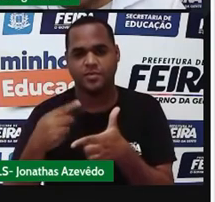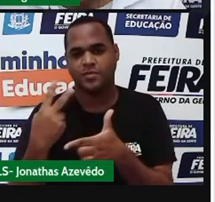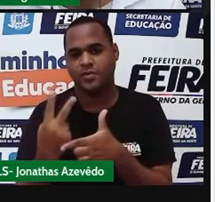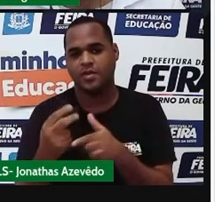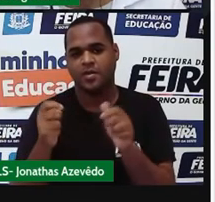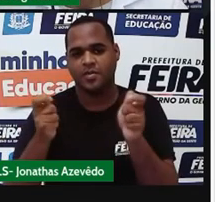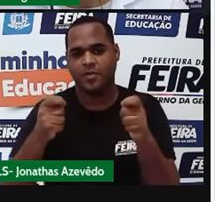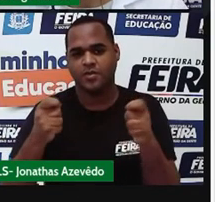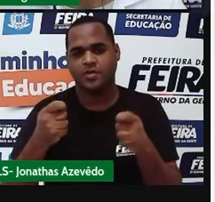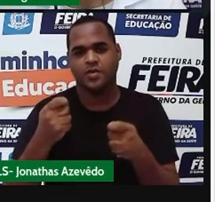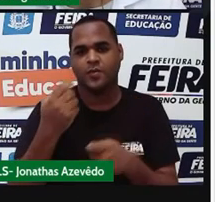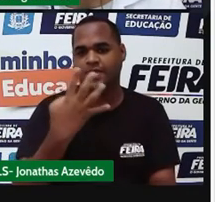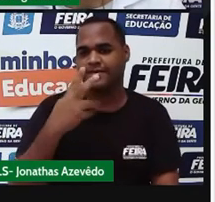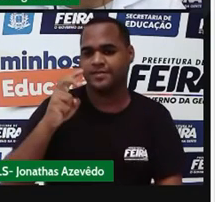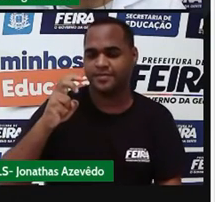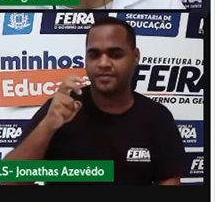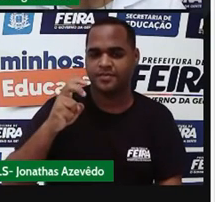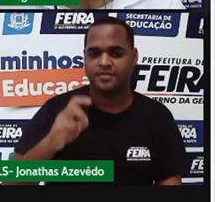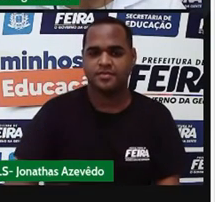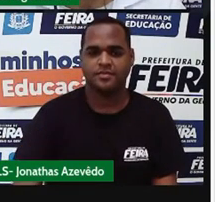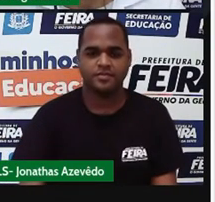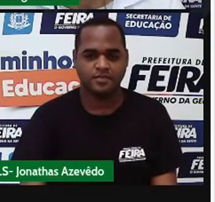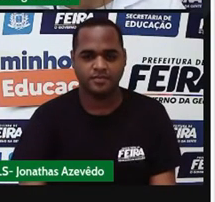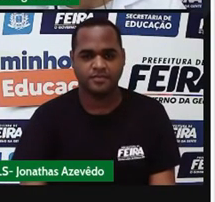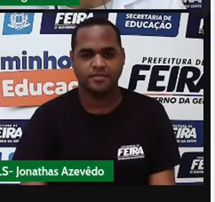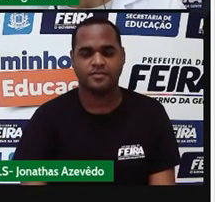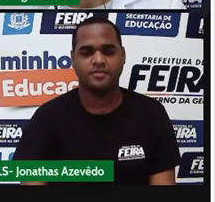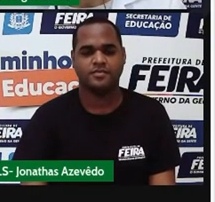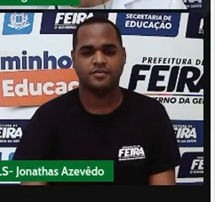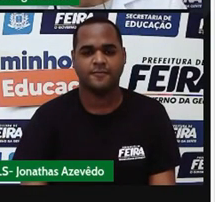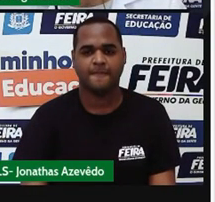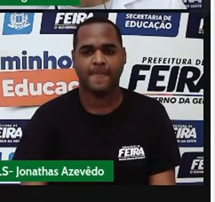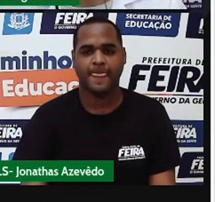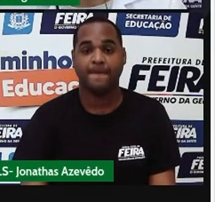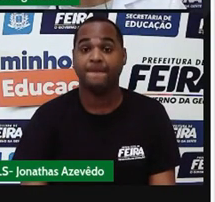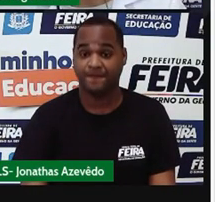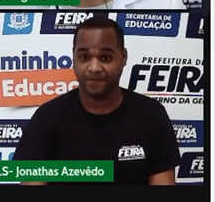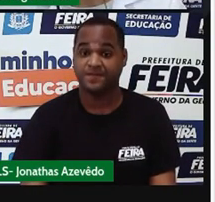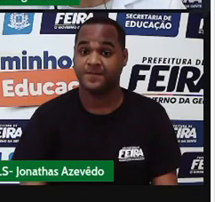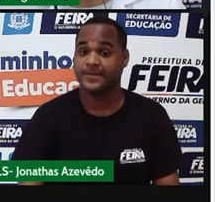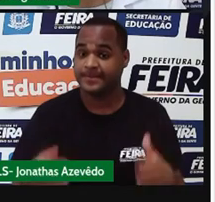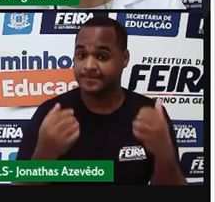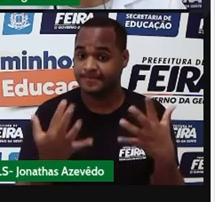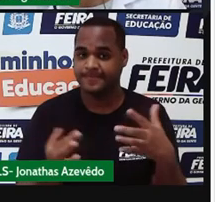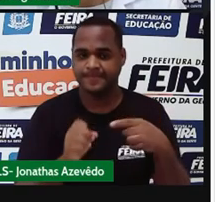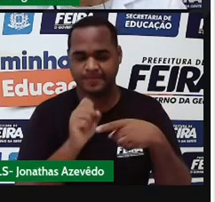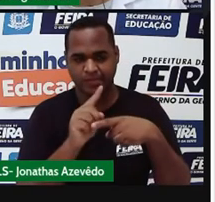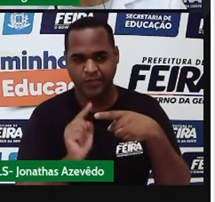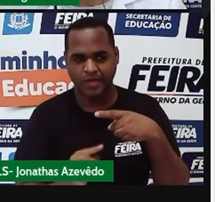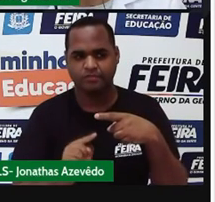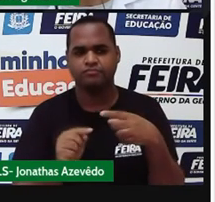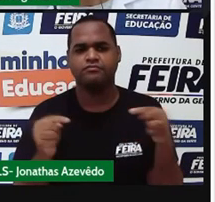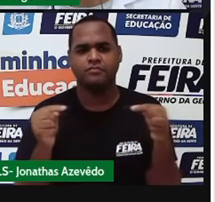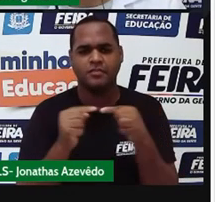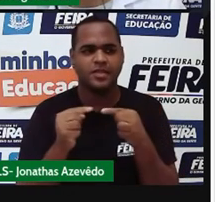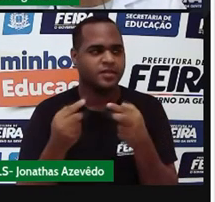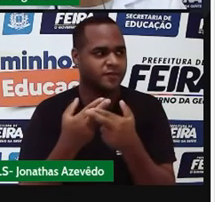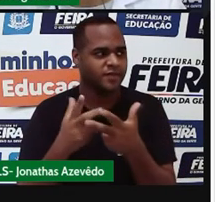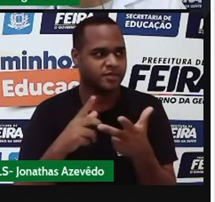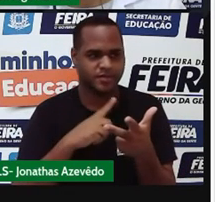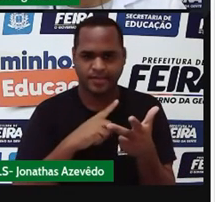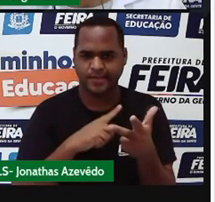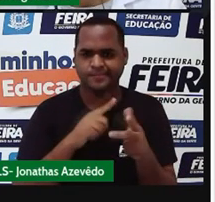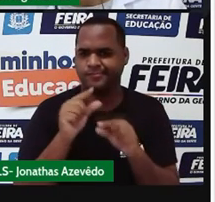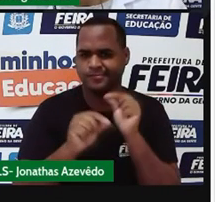vai dar 45 tá bom e não essas frações aí são as frações